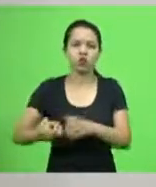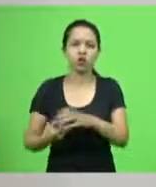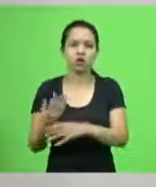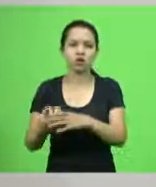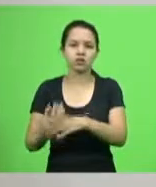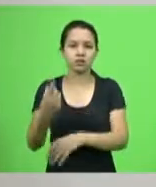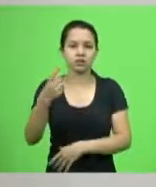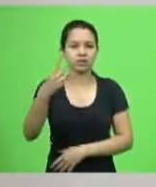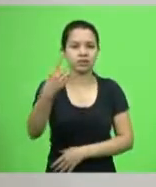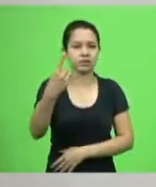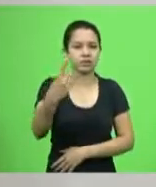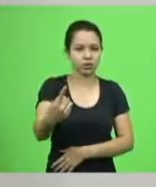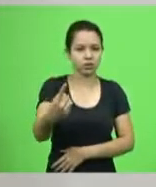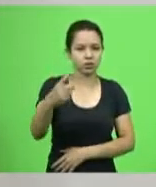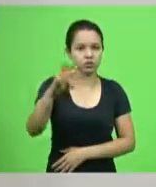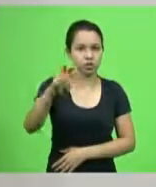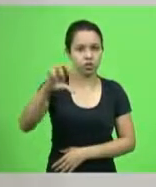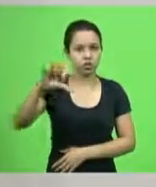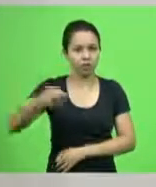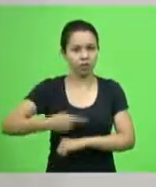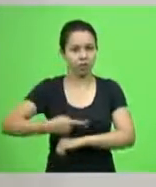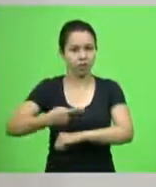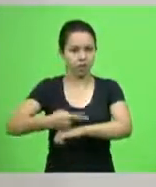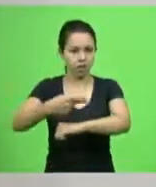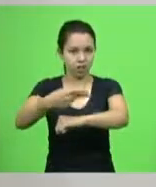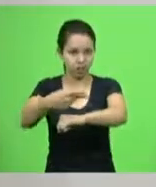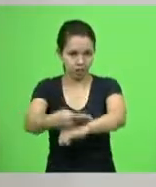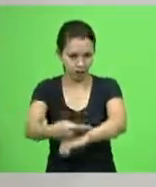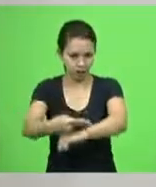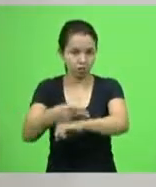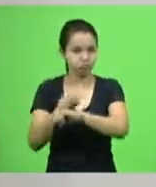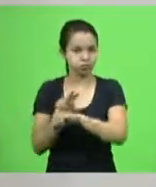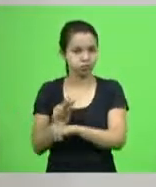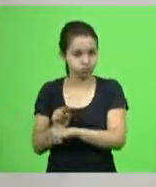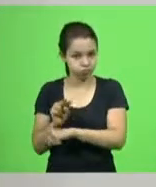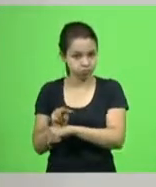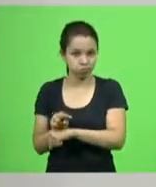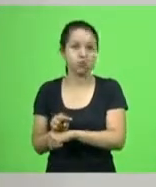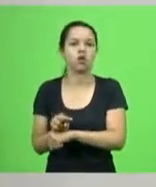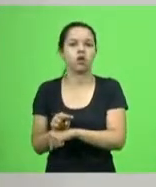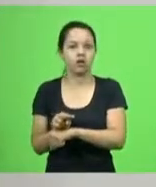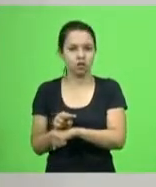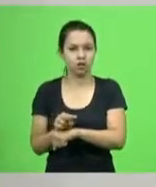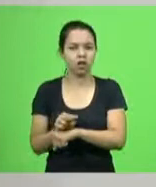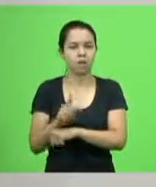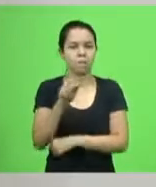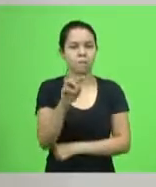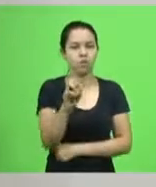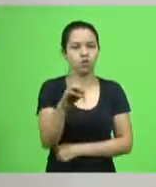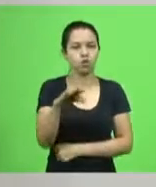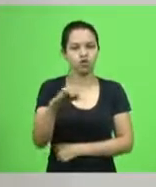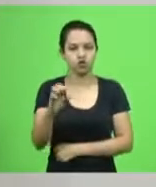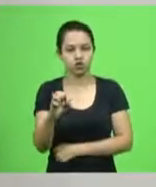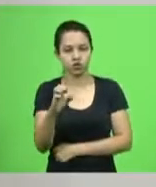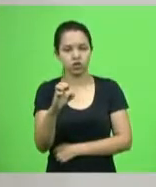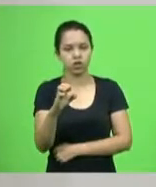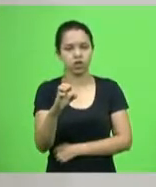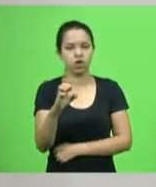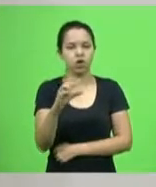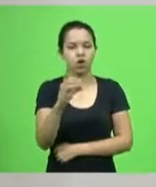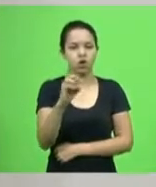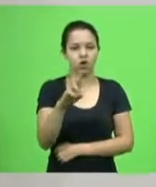150 novos leitos clínicos de retaguarda nos municípios de Ponte Serrada, Coronel Freitas, Faxinal dos